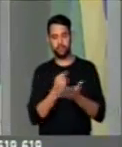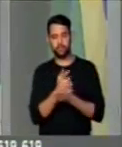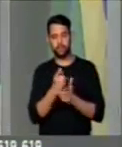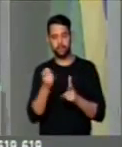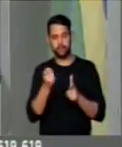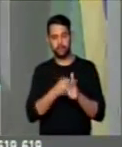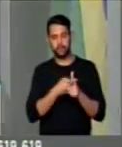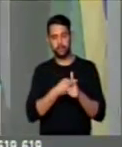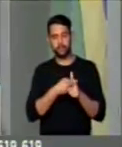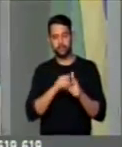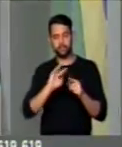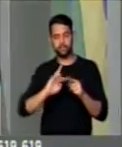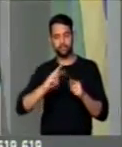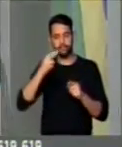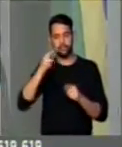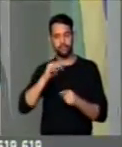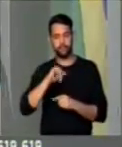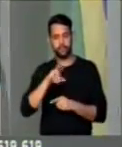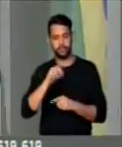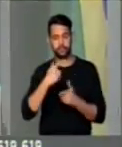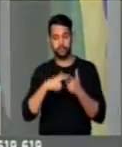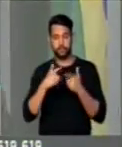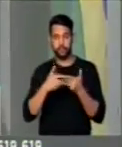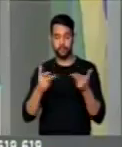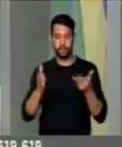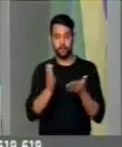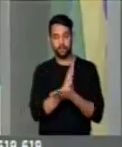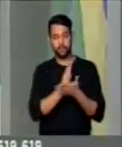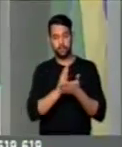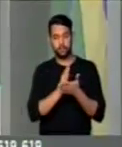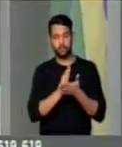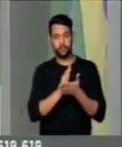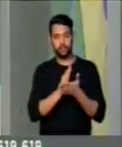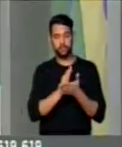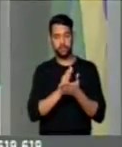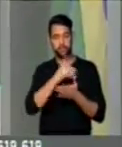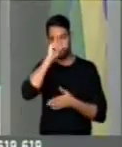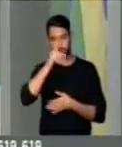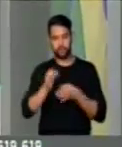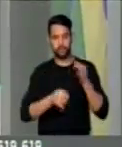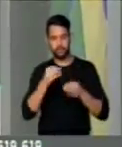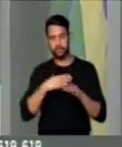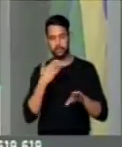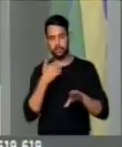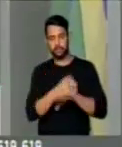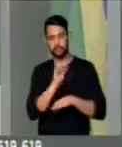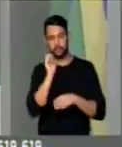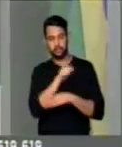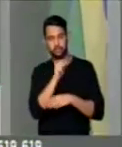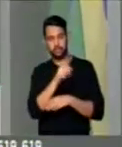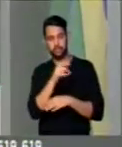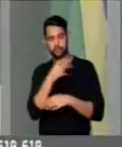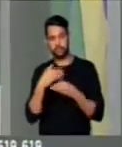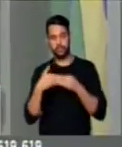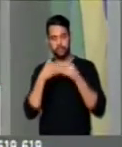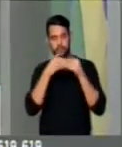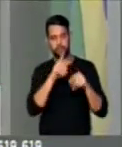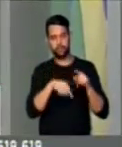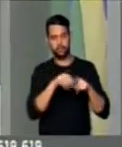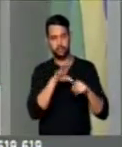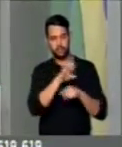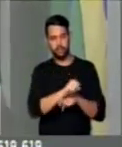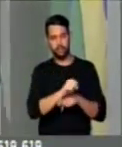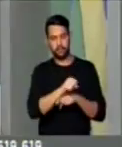seus débitos, superando os infortúnios muitas vezes, até de um oficial de justiça que bate à sua porta para levar um bem que